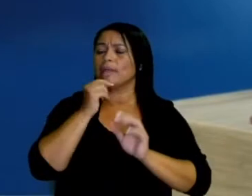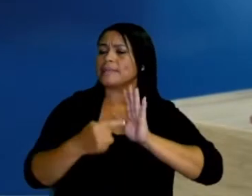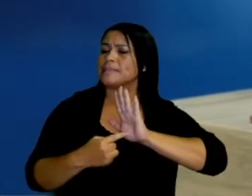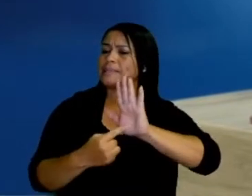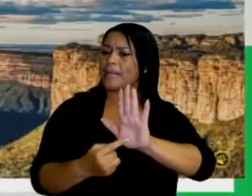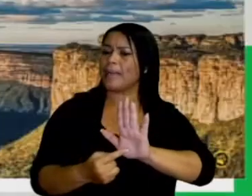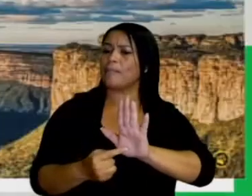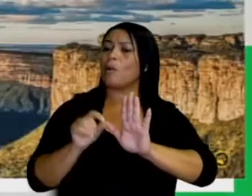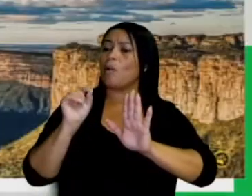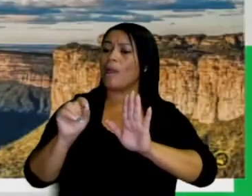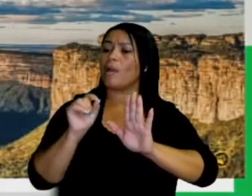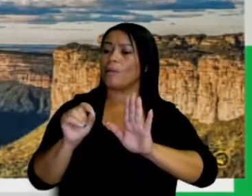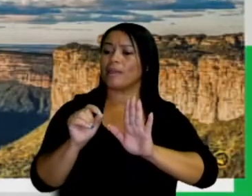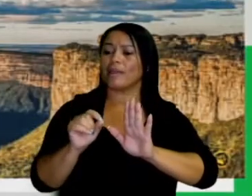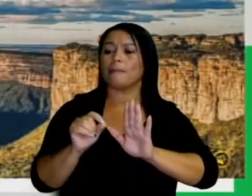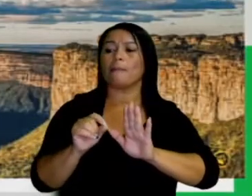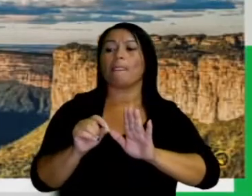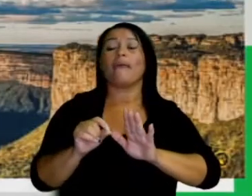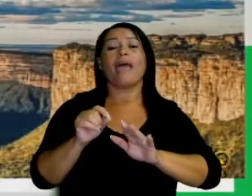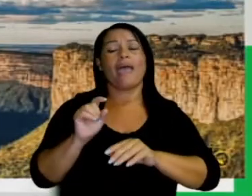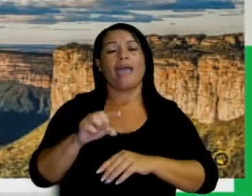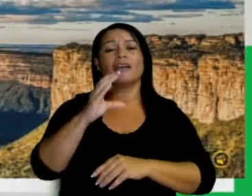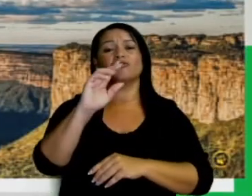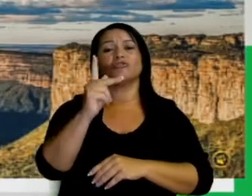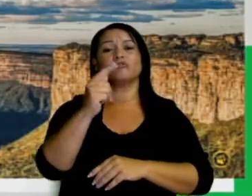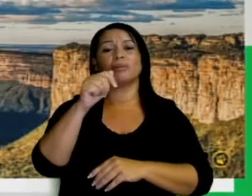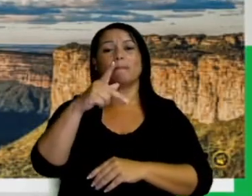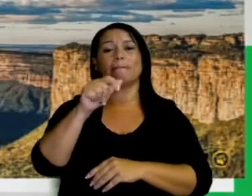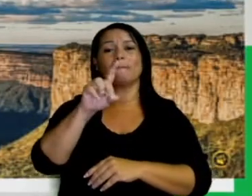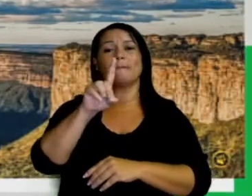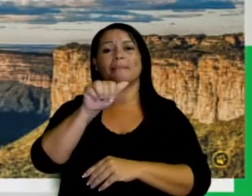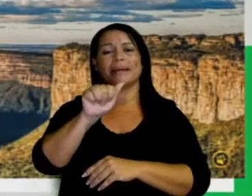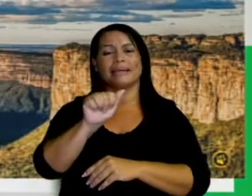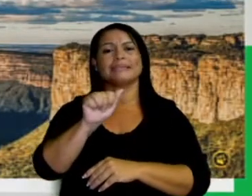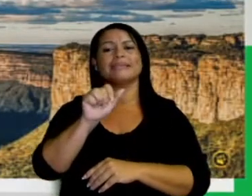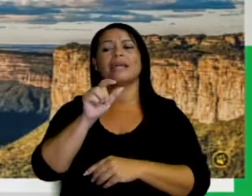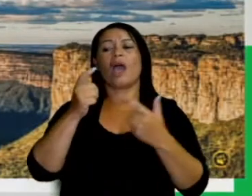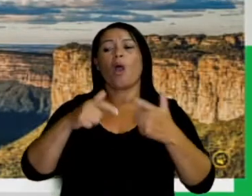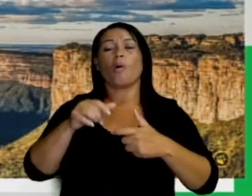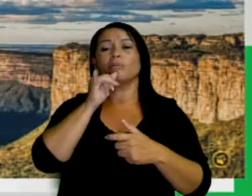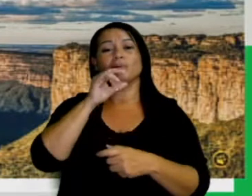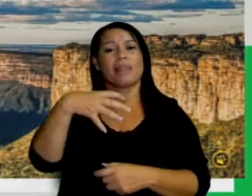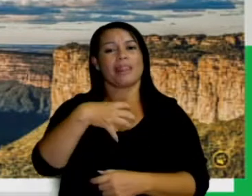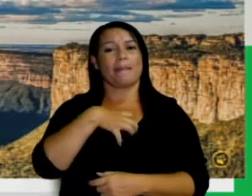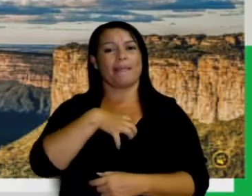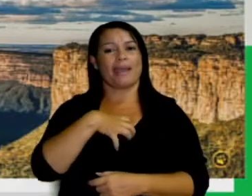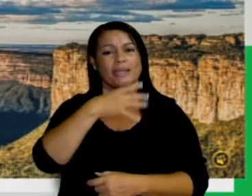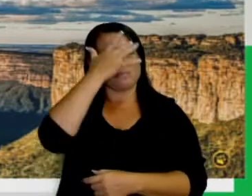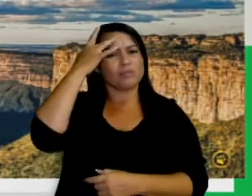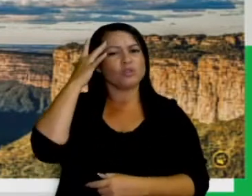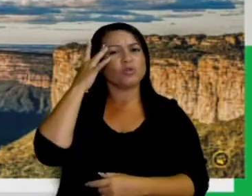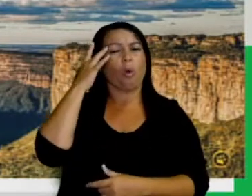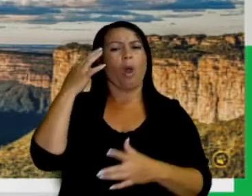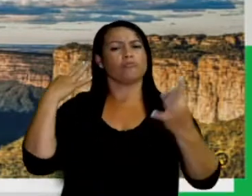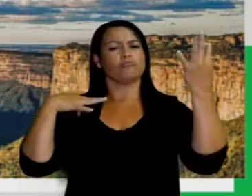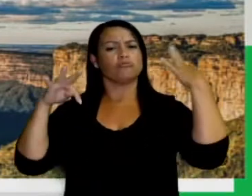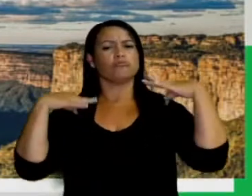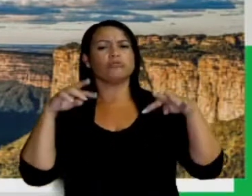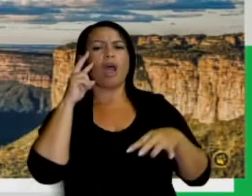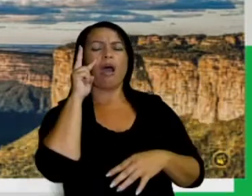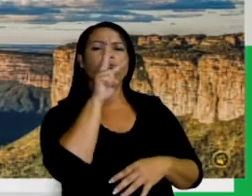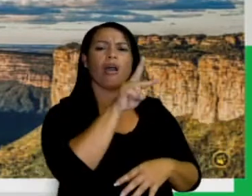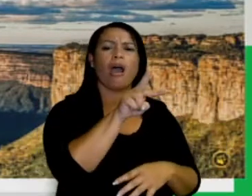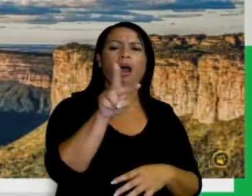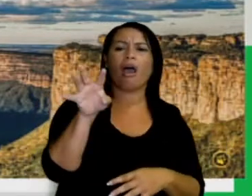seria a Chapada Diamantina, que é uma região aí, né, bastante visitada por turistas, onde você vai encontrar essas áreas mais